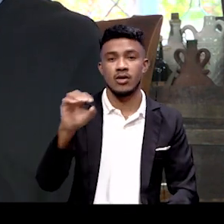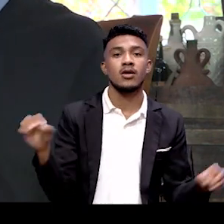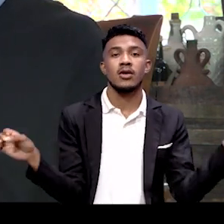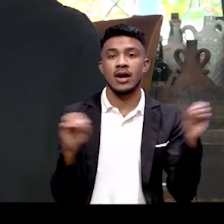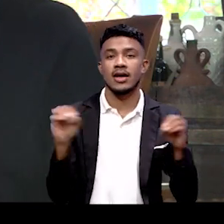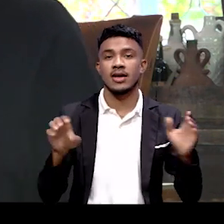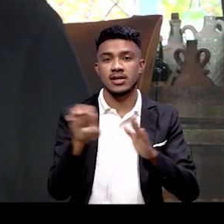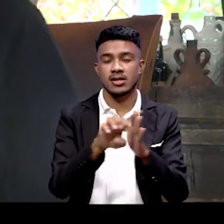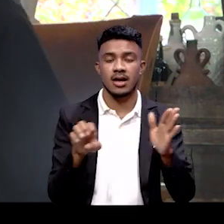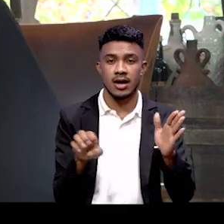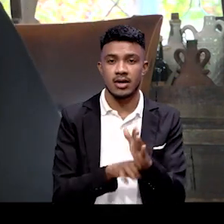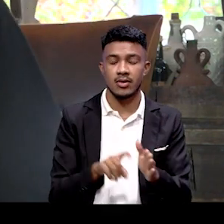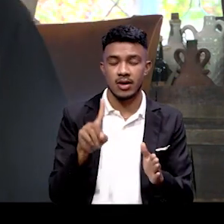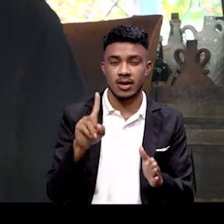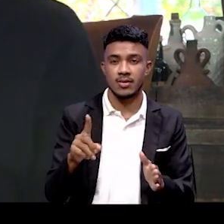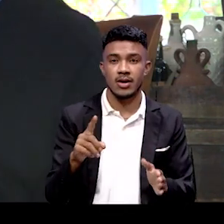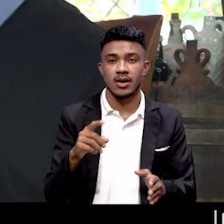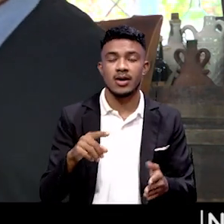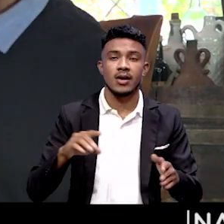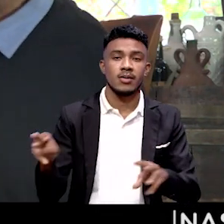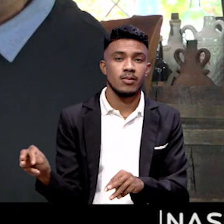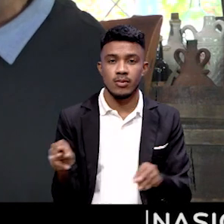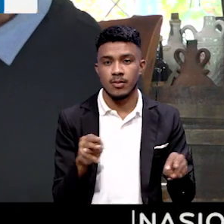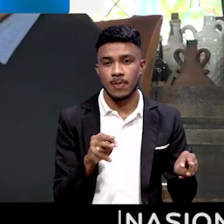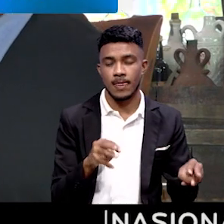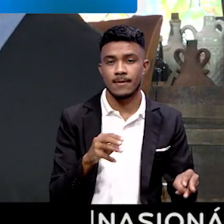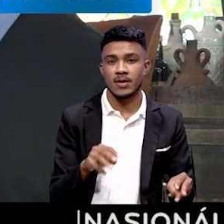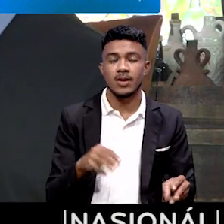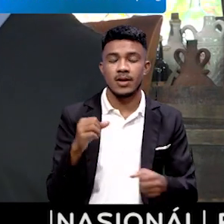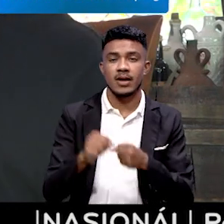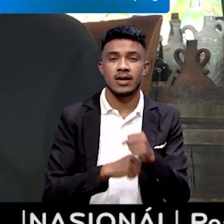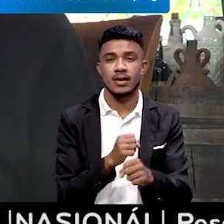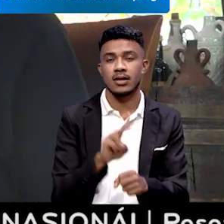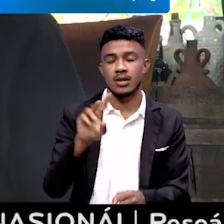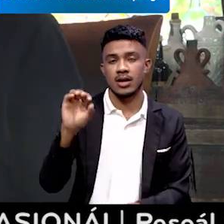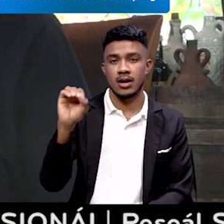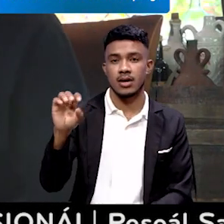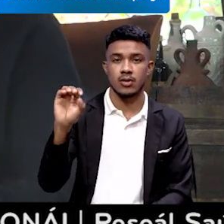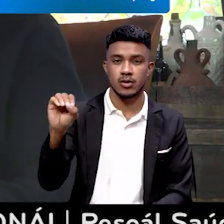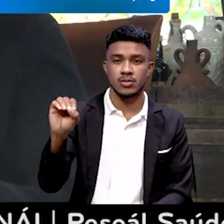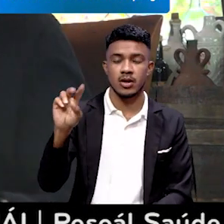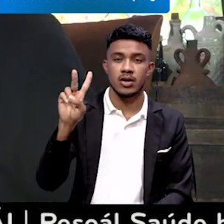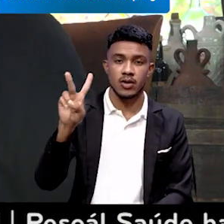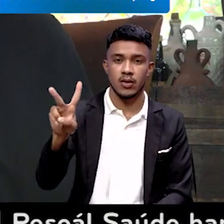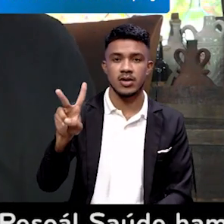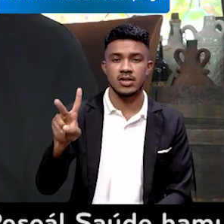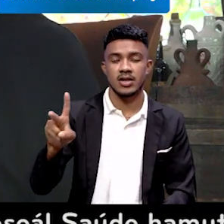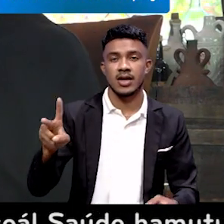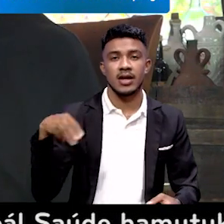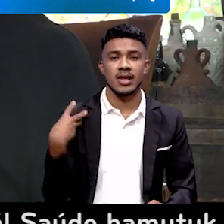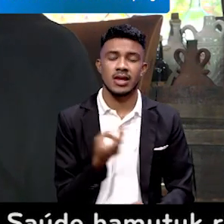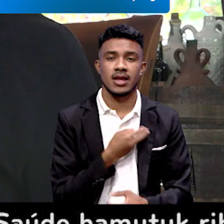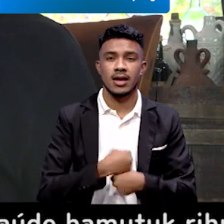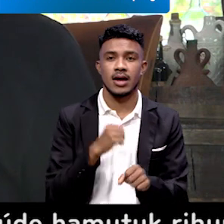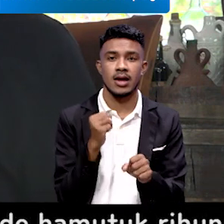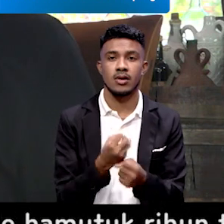na 2002, mas começa a rir muro em Roma, tal bloco em Roma.